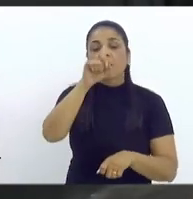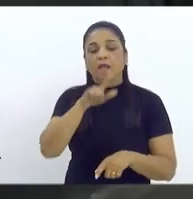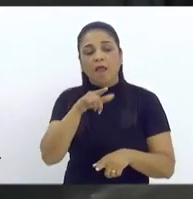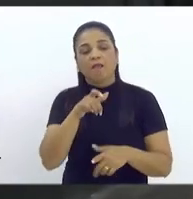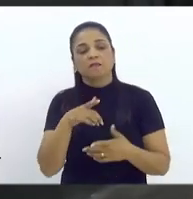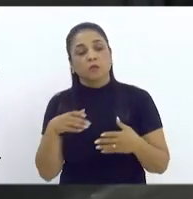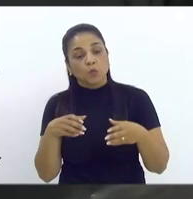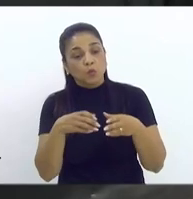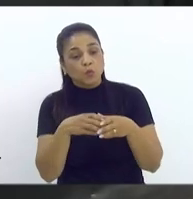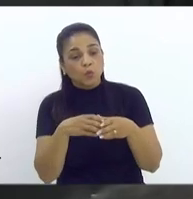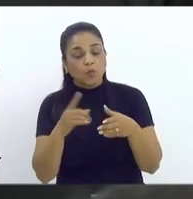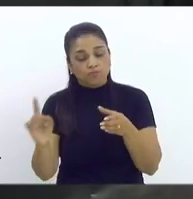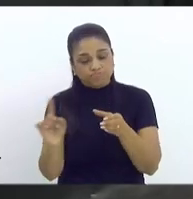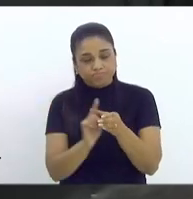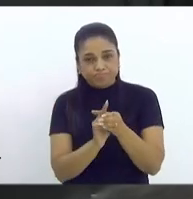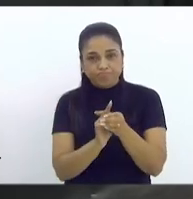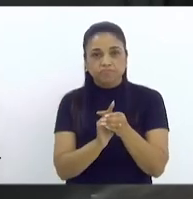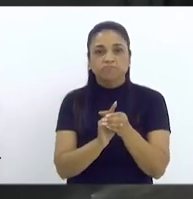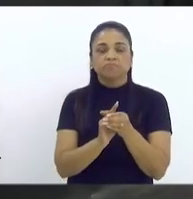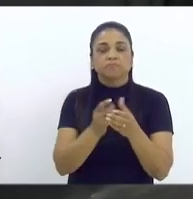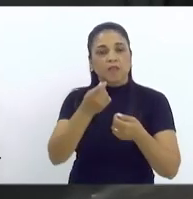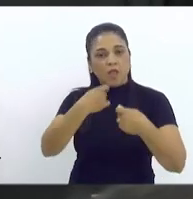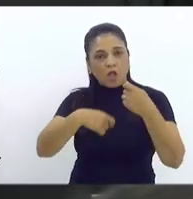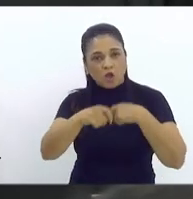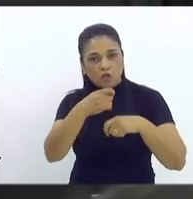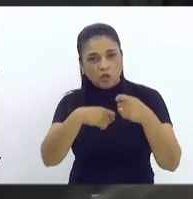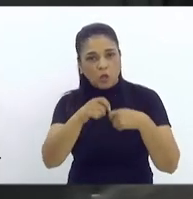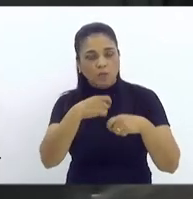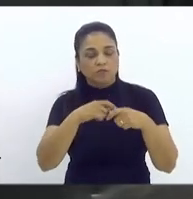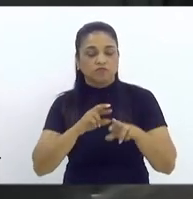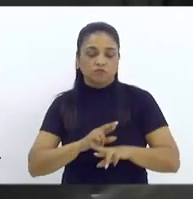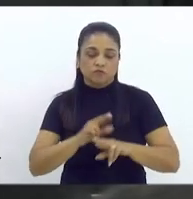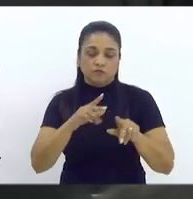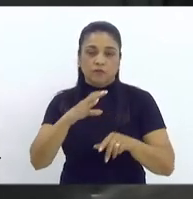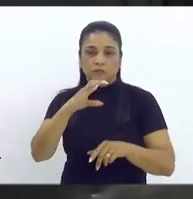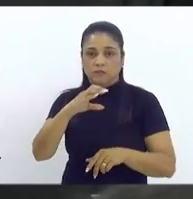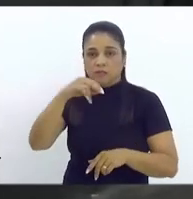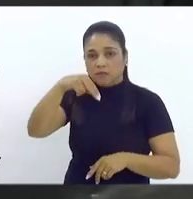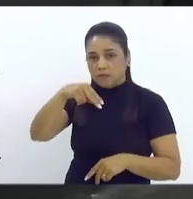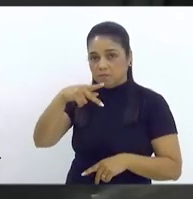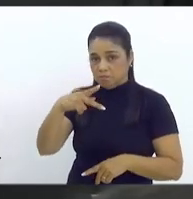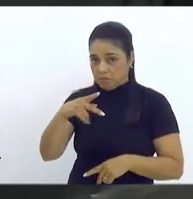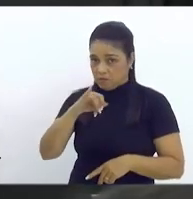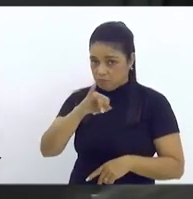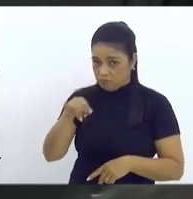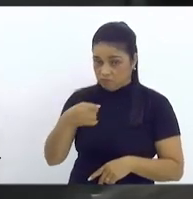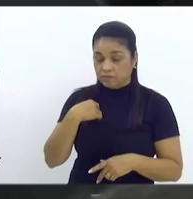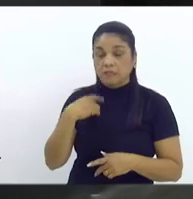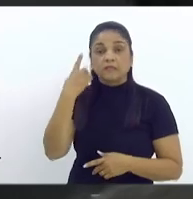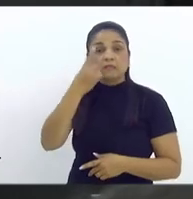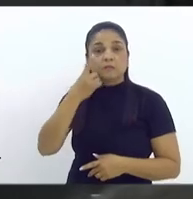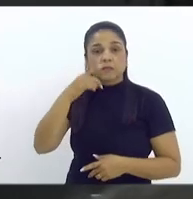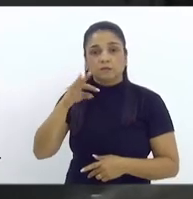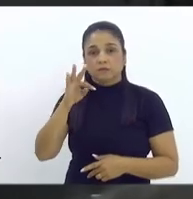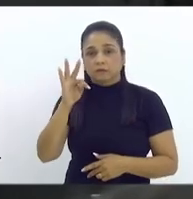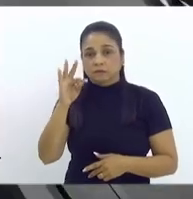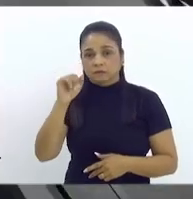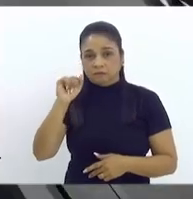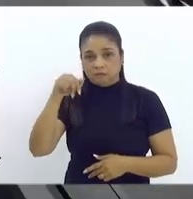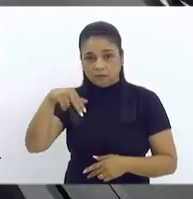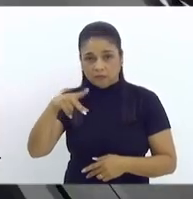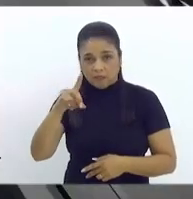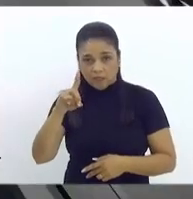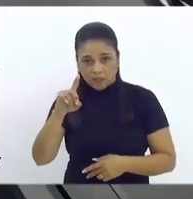grupos econômicos estão relacionados a esses diferentes CNPJs. Deputado Tandy. Não,